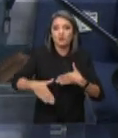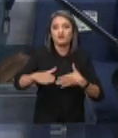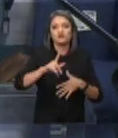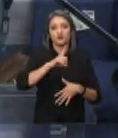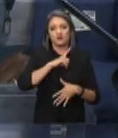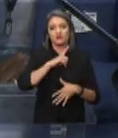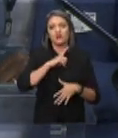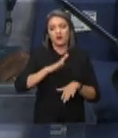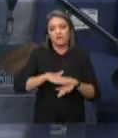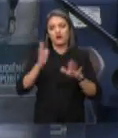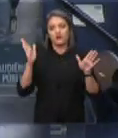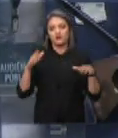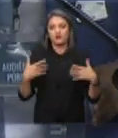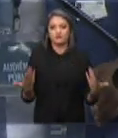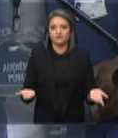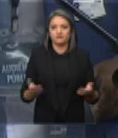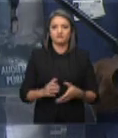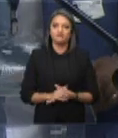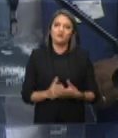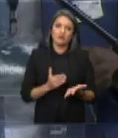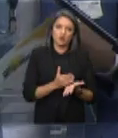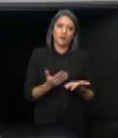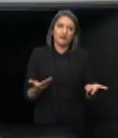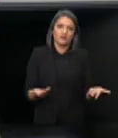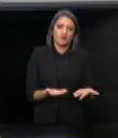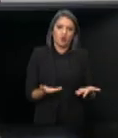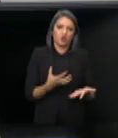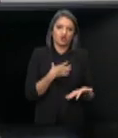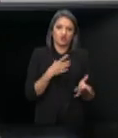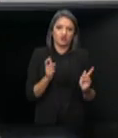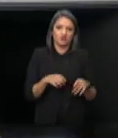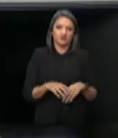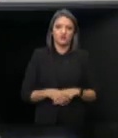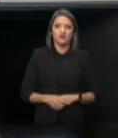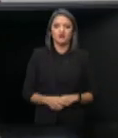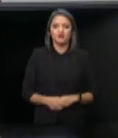isso em larga escala mas iniciando com que é possível Muito obrigado